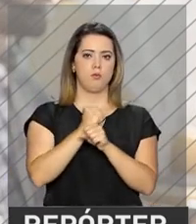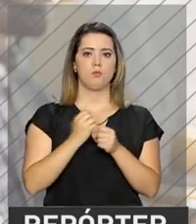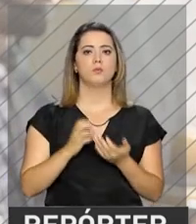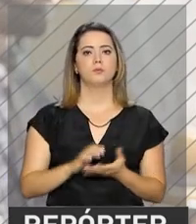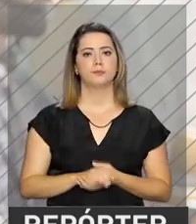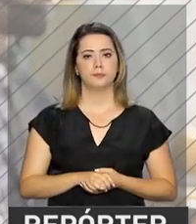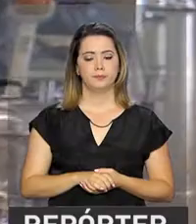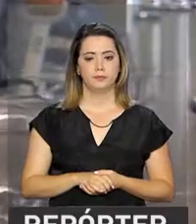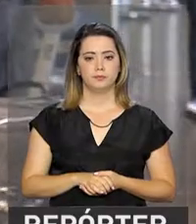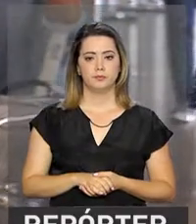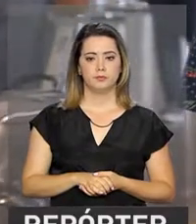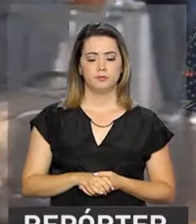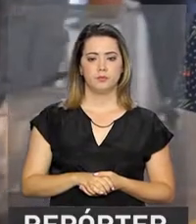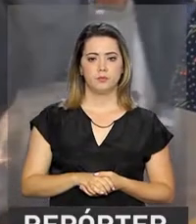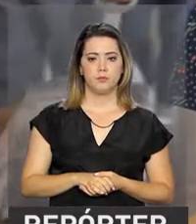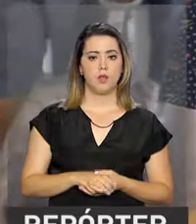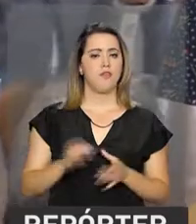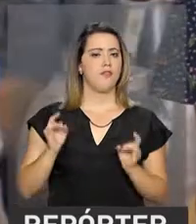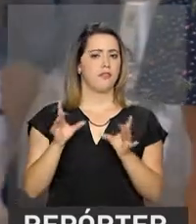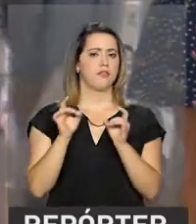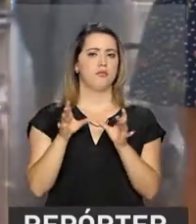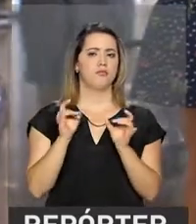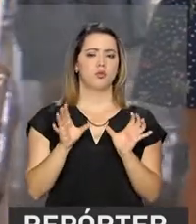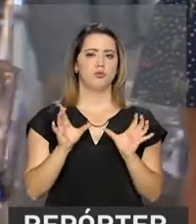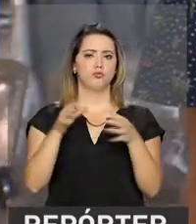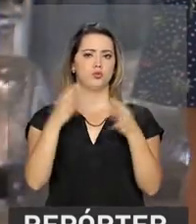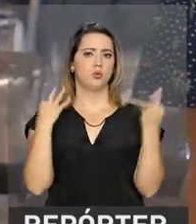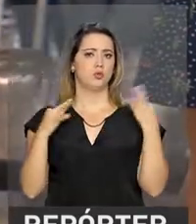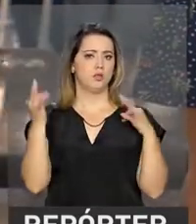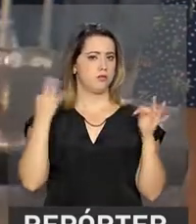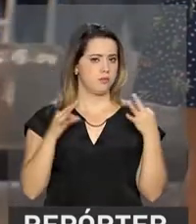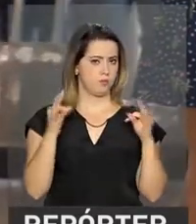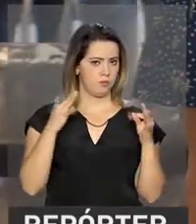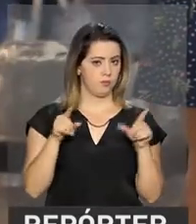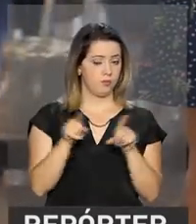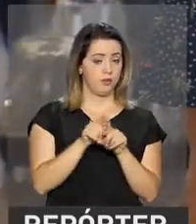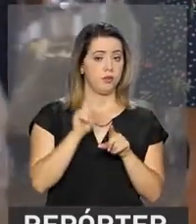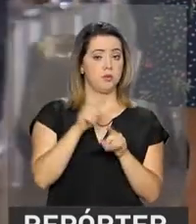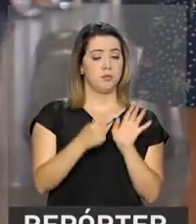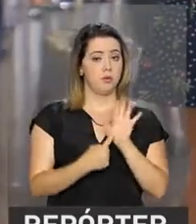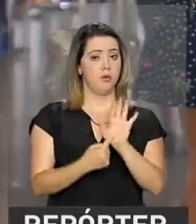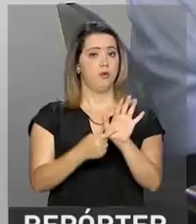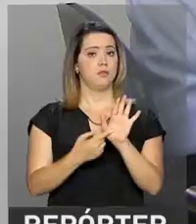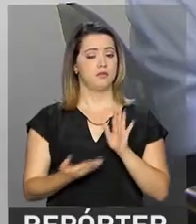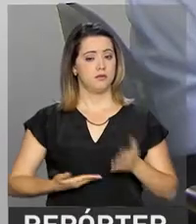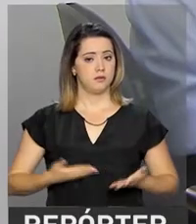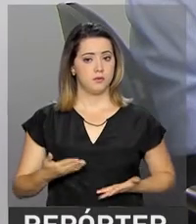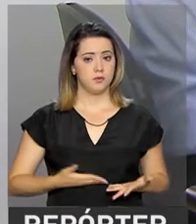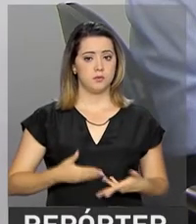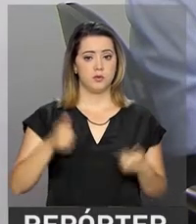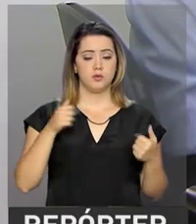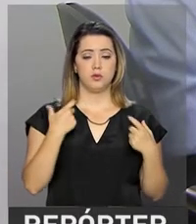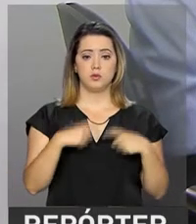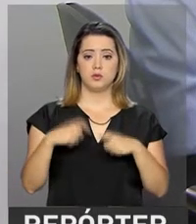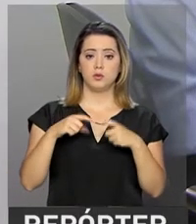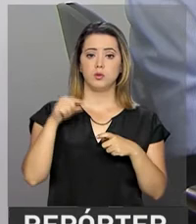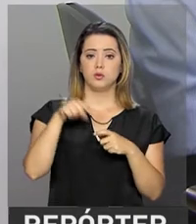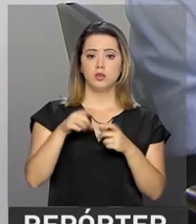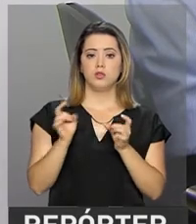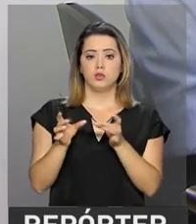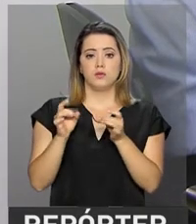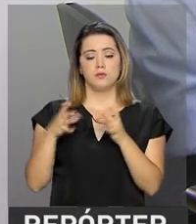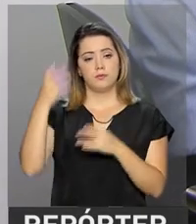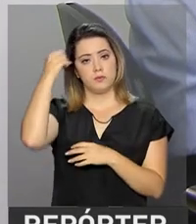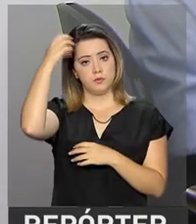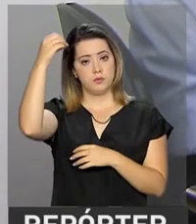últimos cinco anos o aumento na venda de pacotes turísticos reflete essa melhoria no setor de serviço nessa agência em brasília último